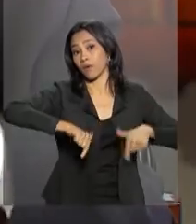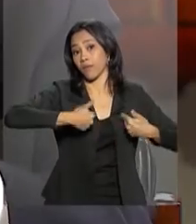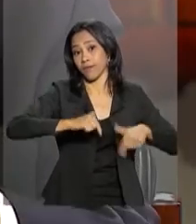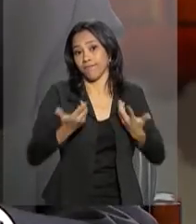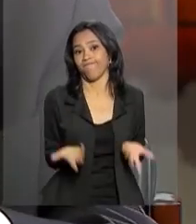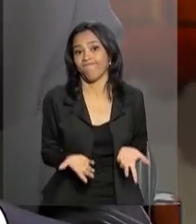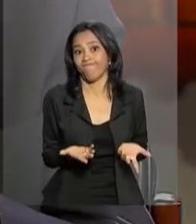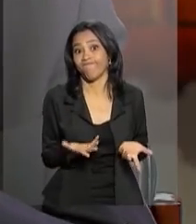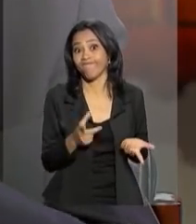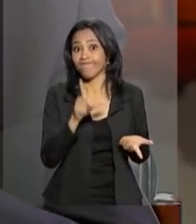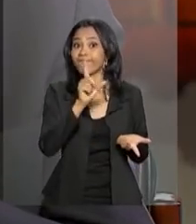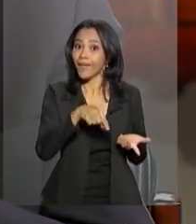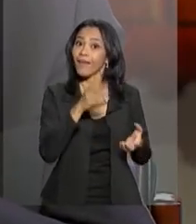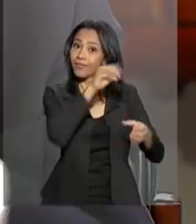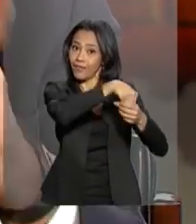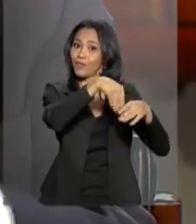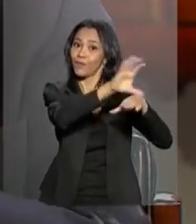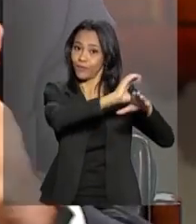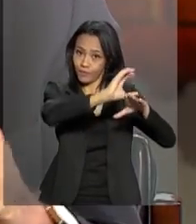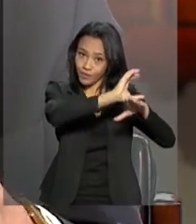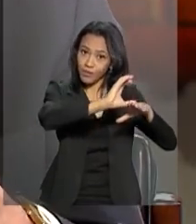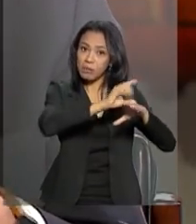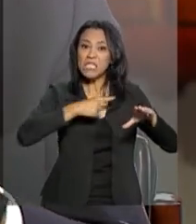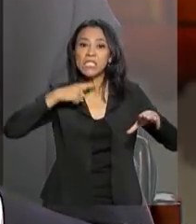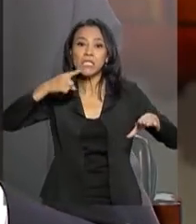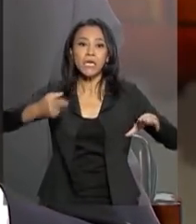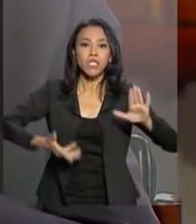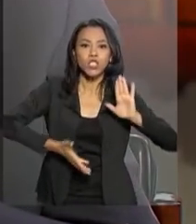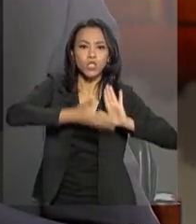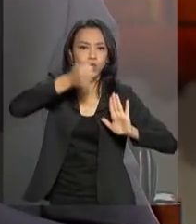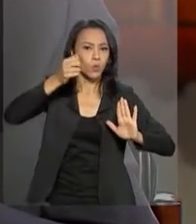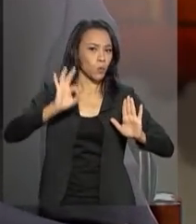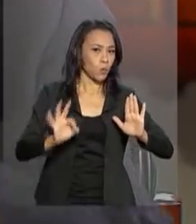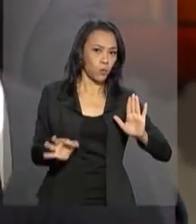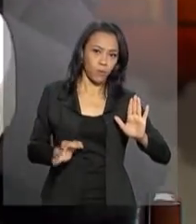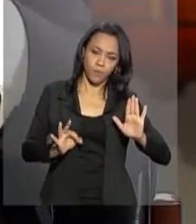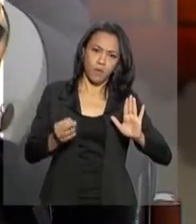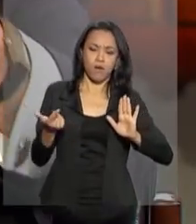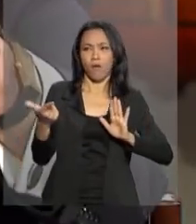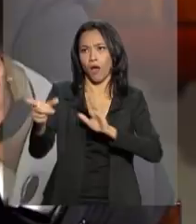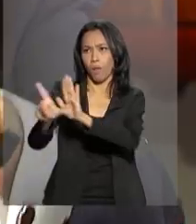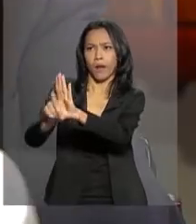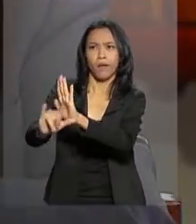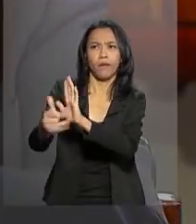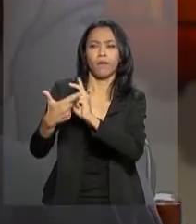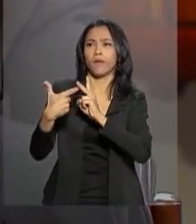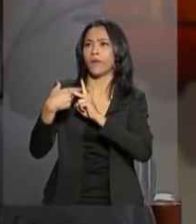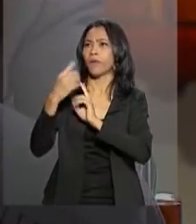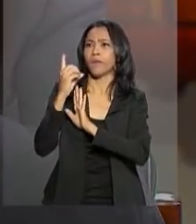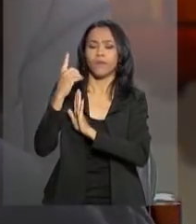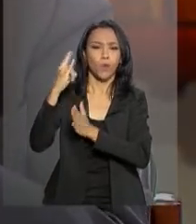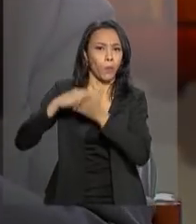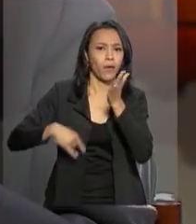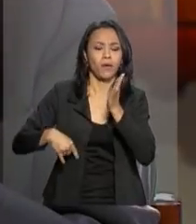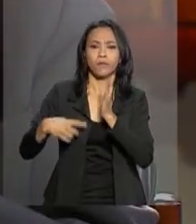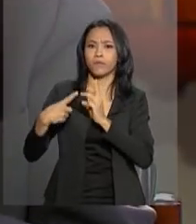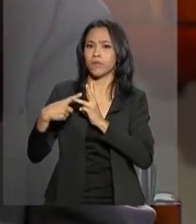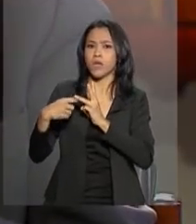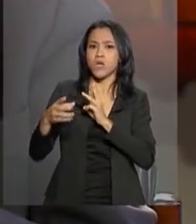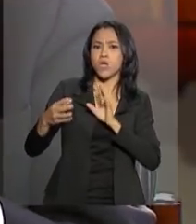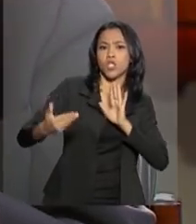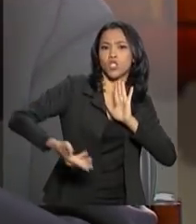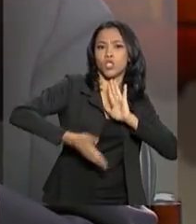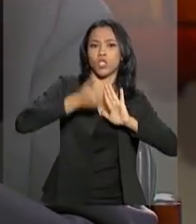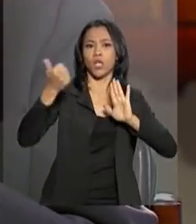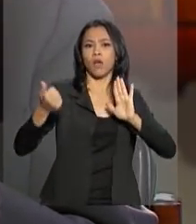Estão elencados no texto constitucional. Ninguém pode modificar. Uma lei comum, uma portaria, o que seja, não pode